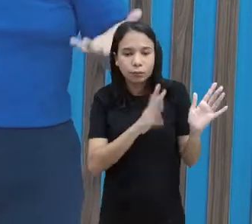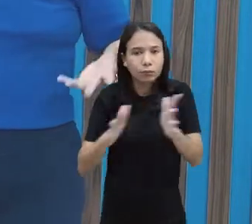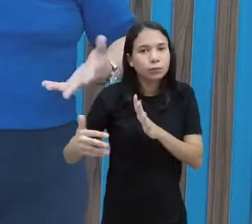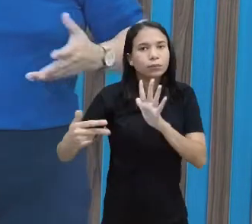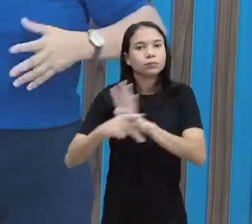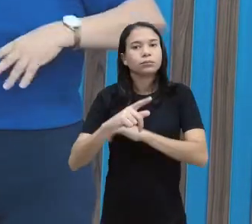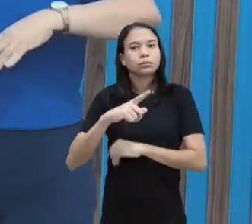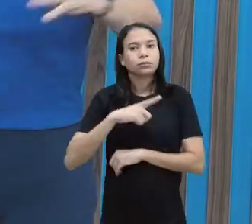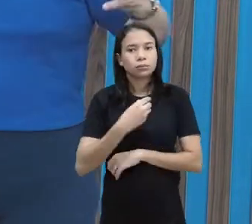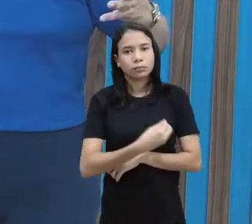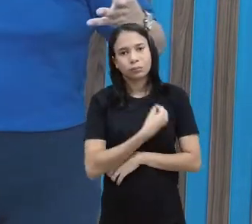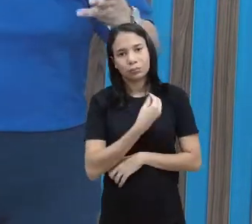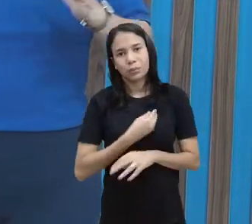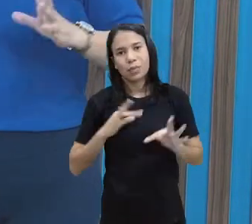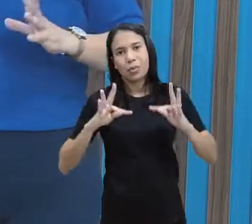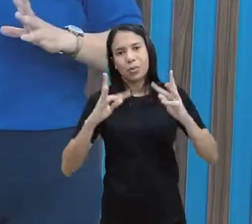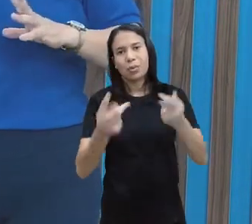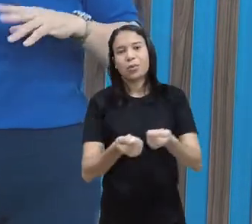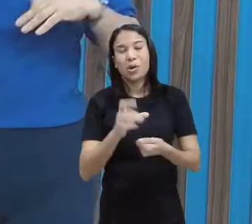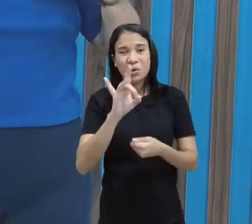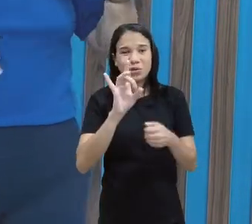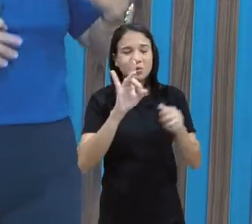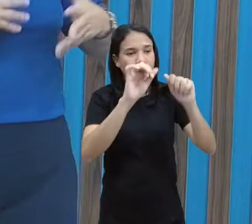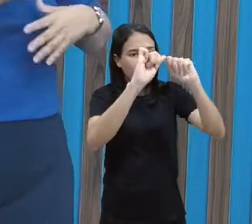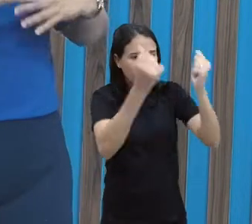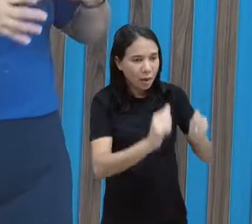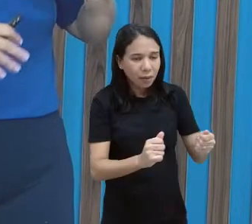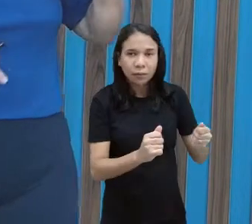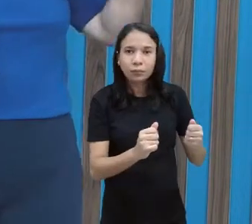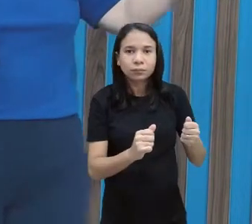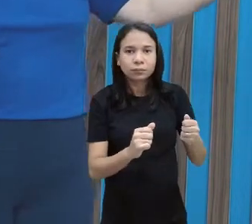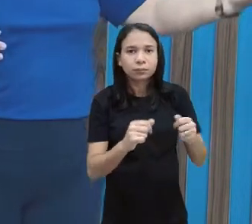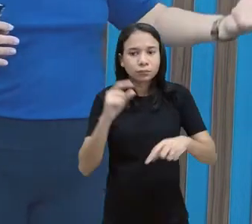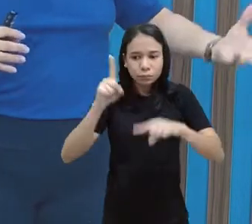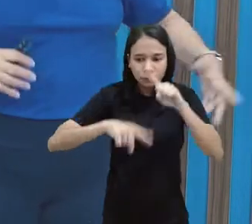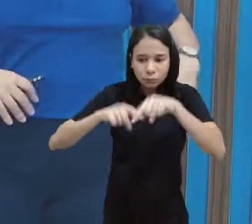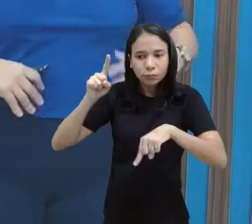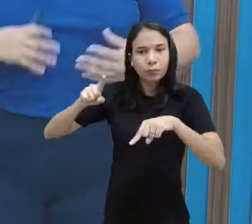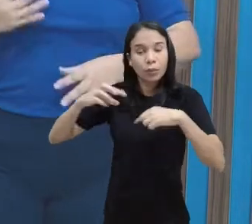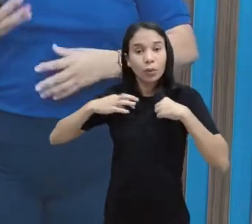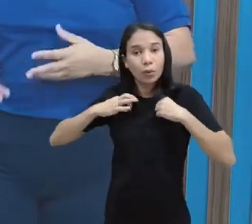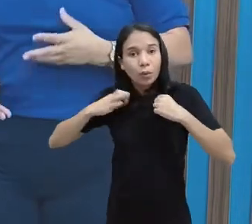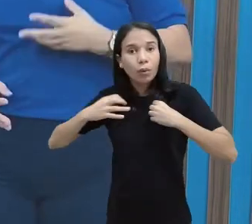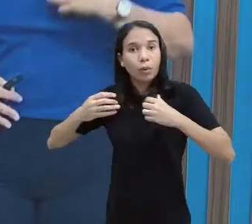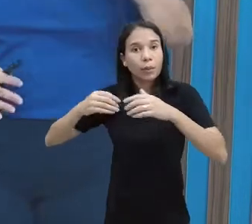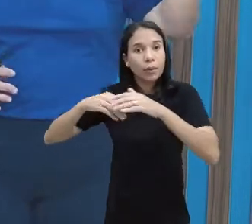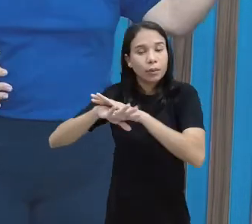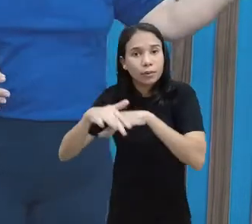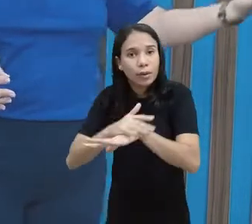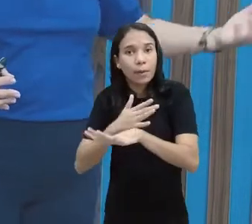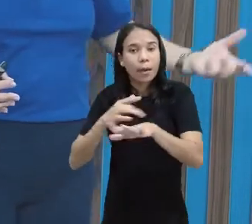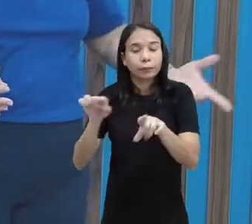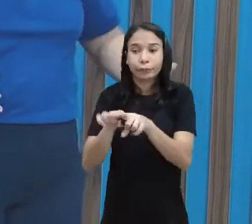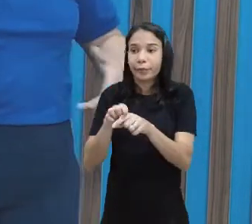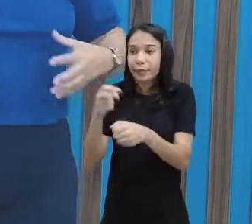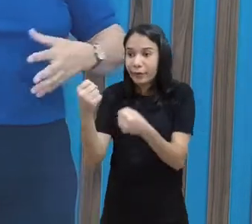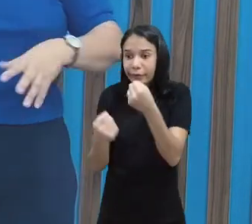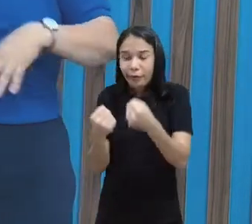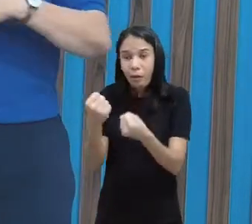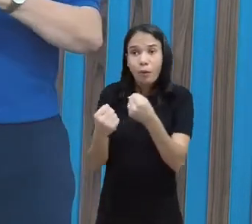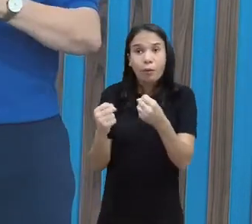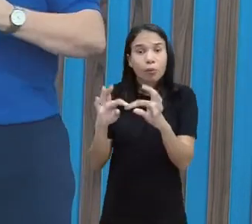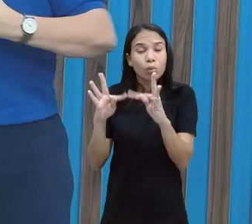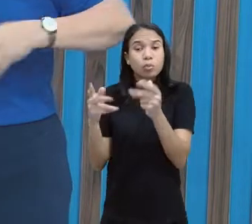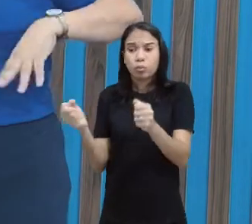com tudo, não era só com a arte, né? Com os produtos, com a roupa, sim, com o sapato, o automóvel, né?